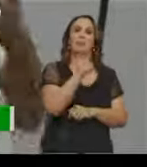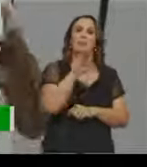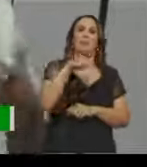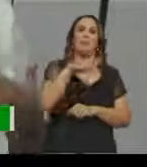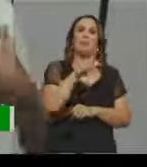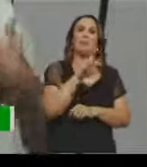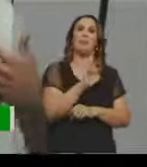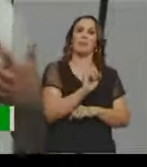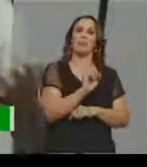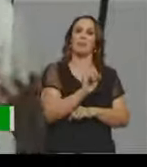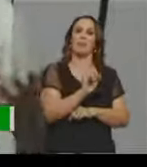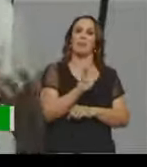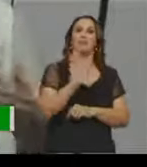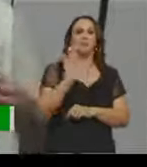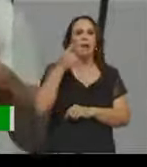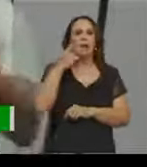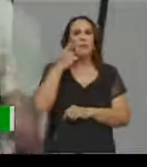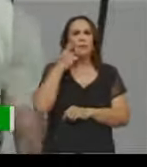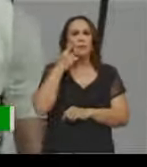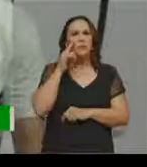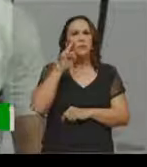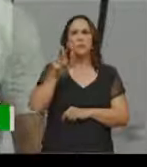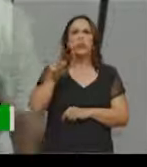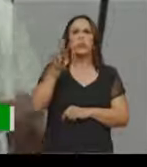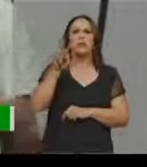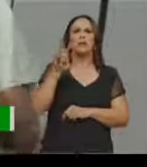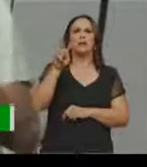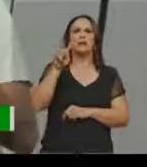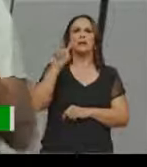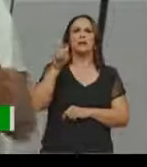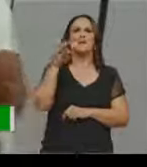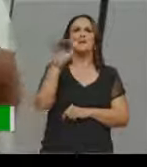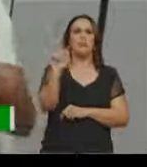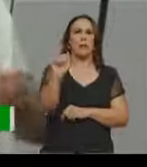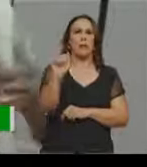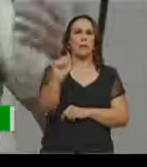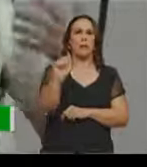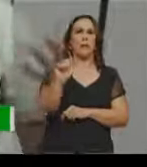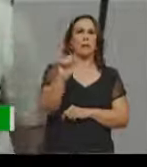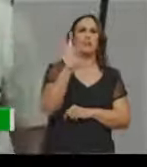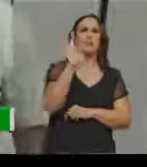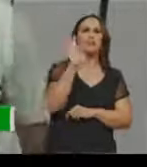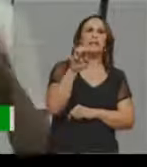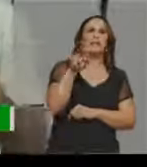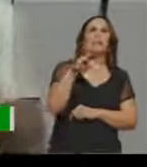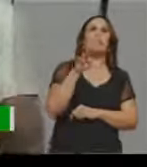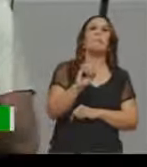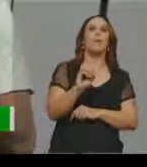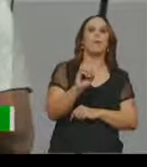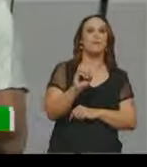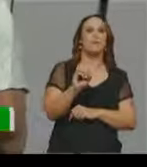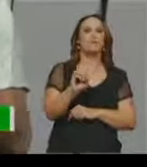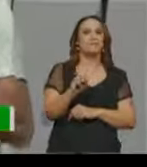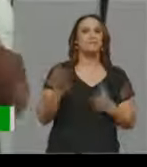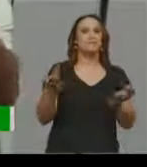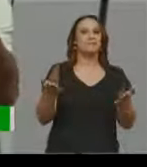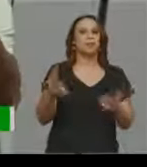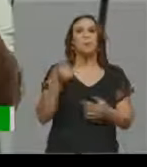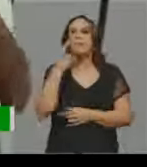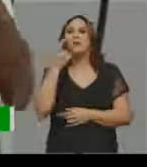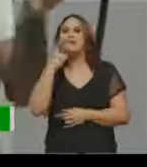da previsão de tempo para nos organizar. Se hoje eu vou ter que sair com um guarda-chuva, se está fazendo muito calor, vou colocar uma roupa mais fresca,